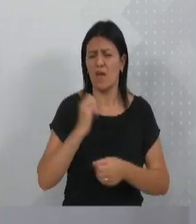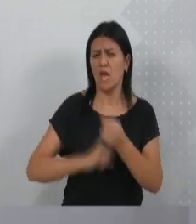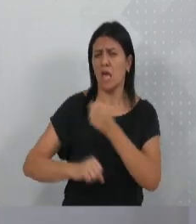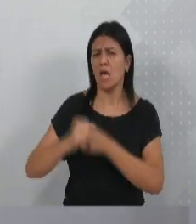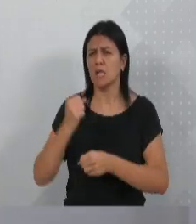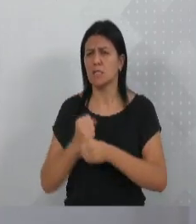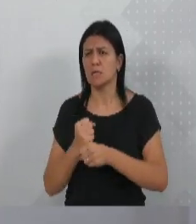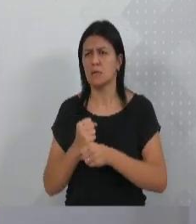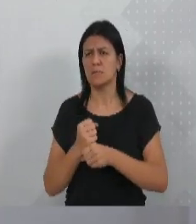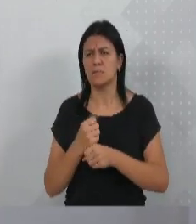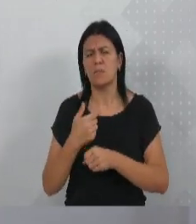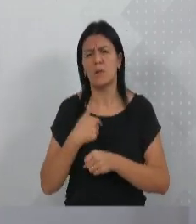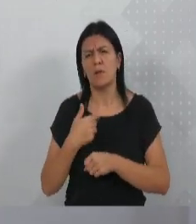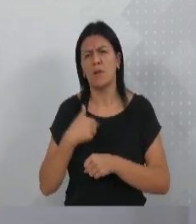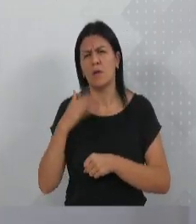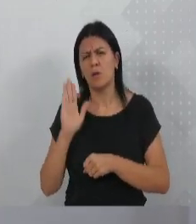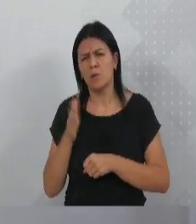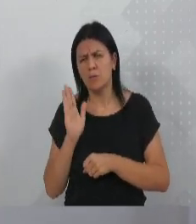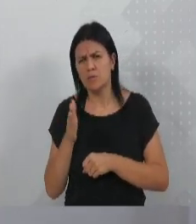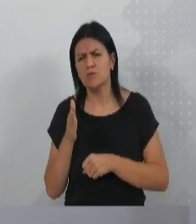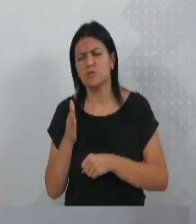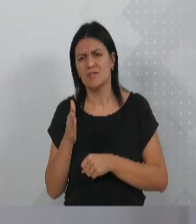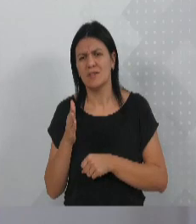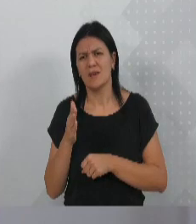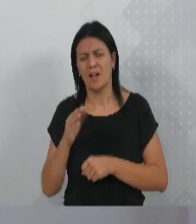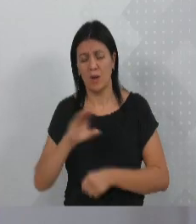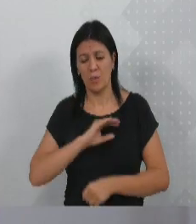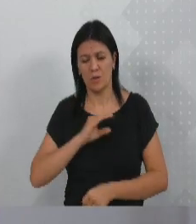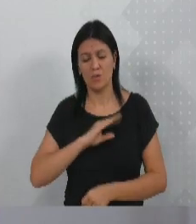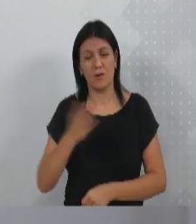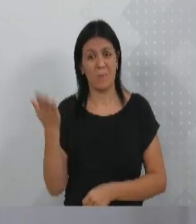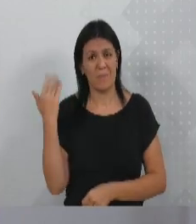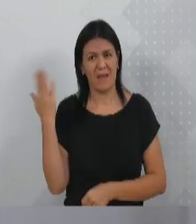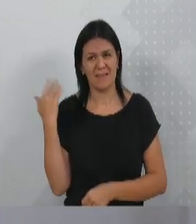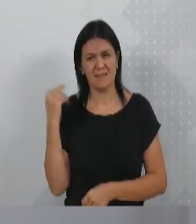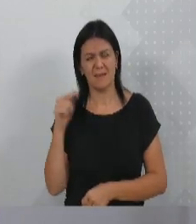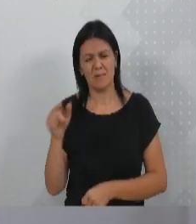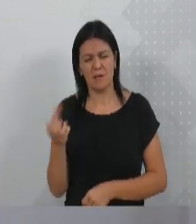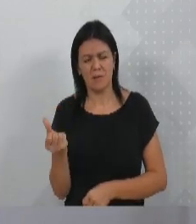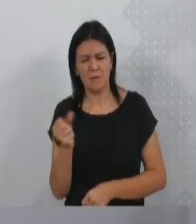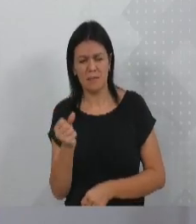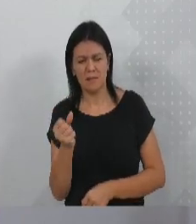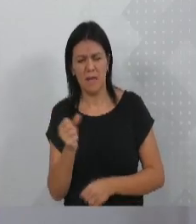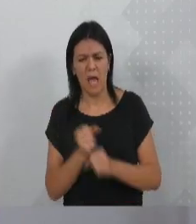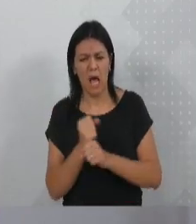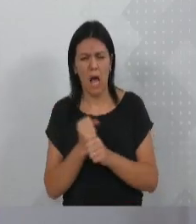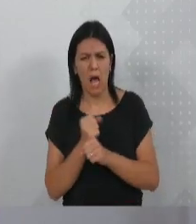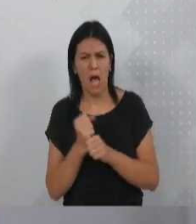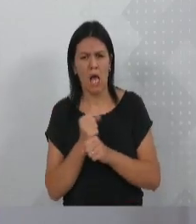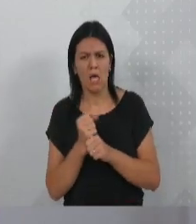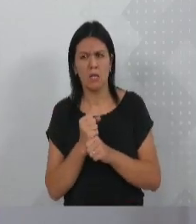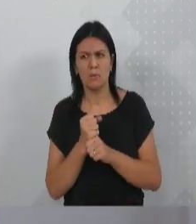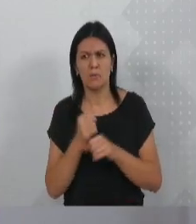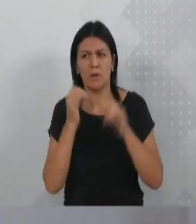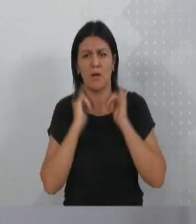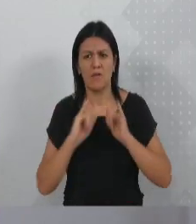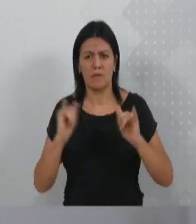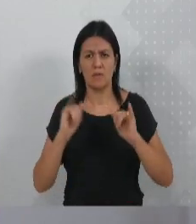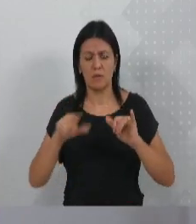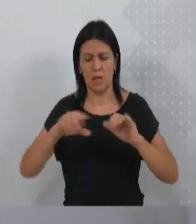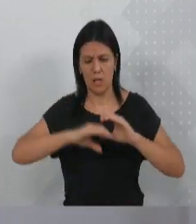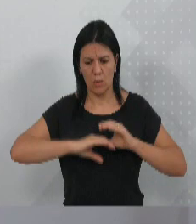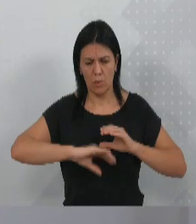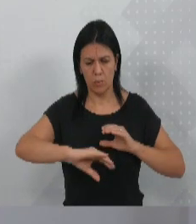estava ali na Capela Santa Ana já eh como coordenador eu passei por ali 16 anos já colocando que o o o canal para